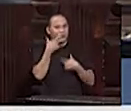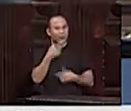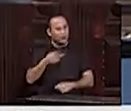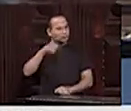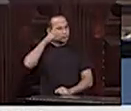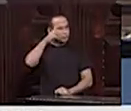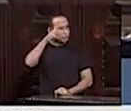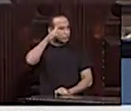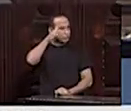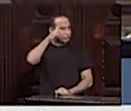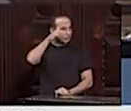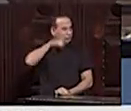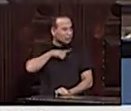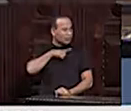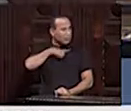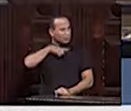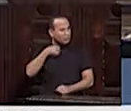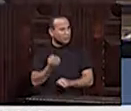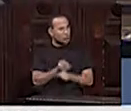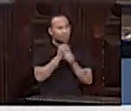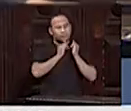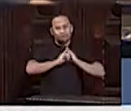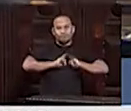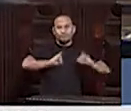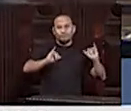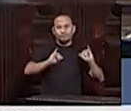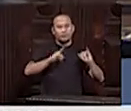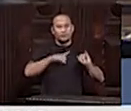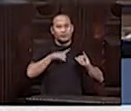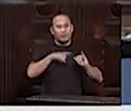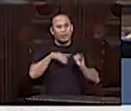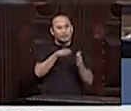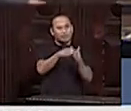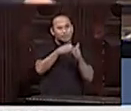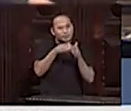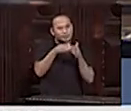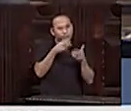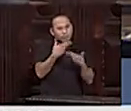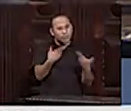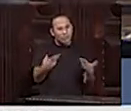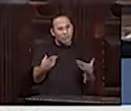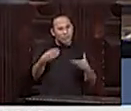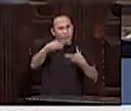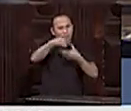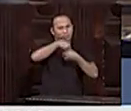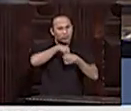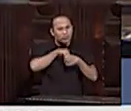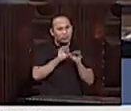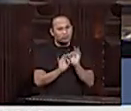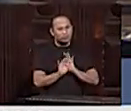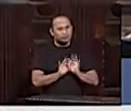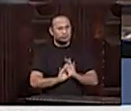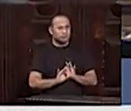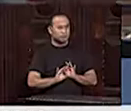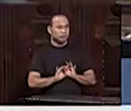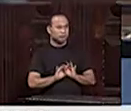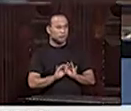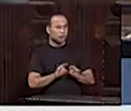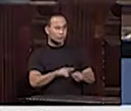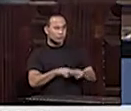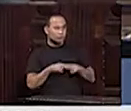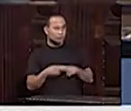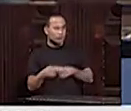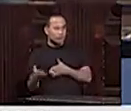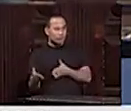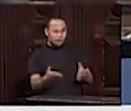dia pinta uma nova informação, pinta a solicitação de que seja votado a toque de caixa um projeto, sem vir com